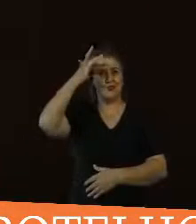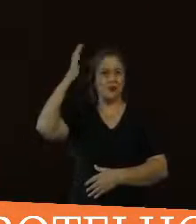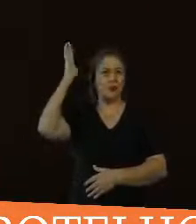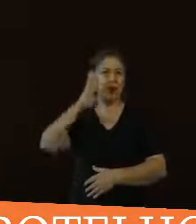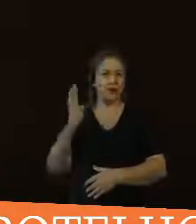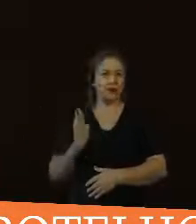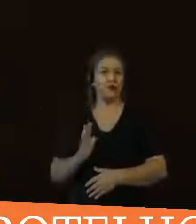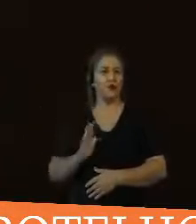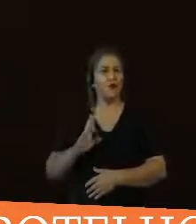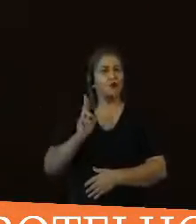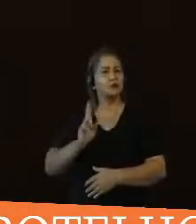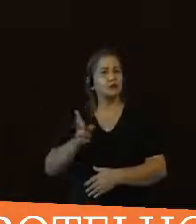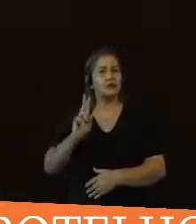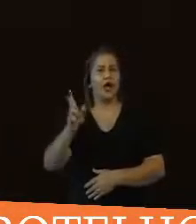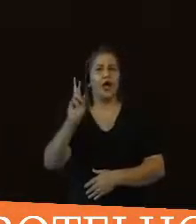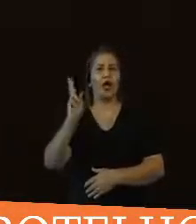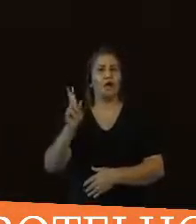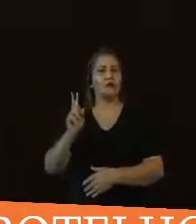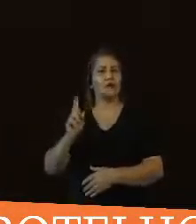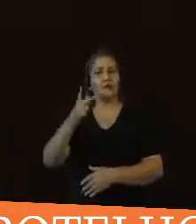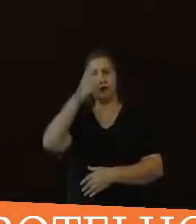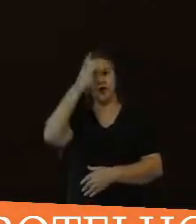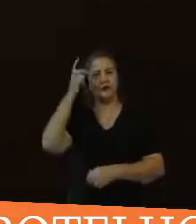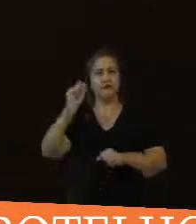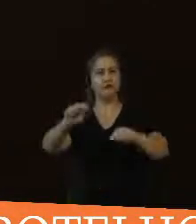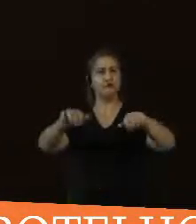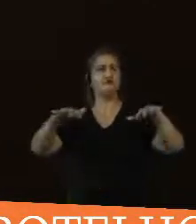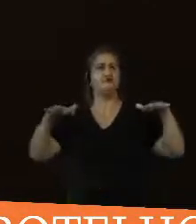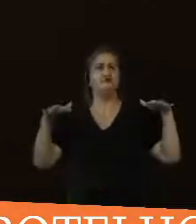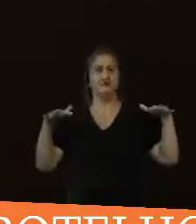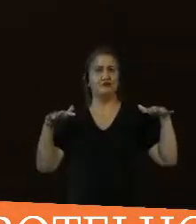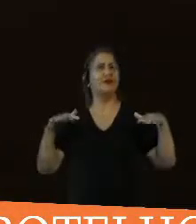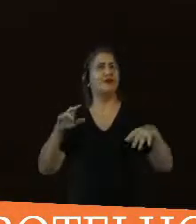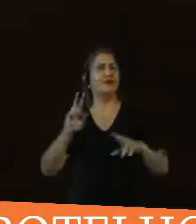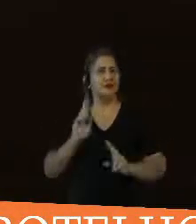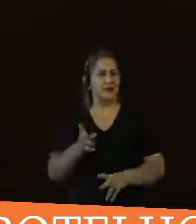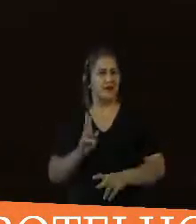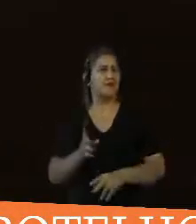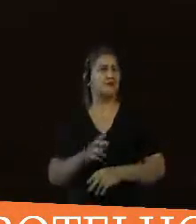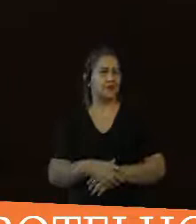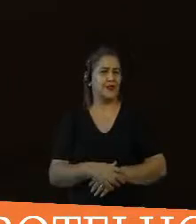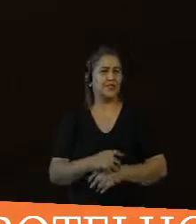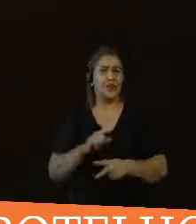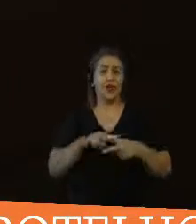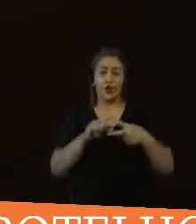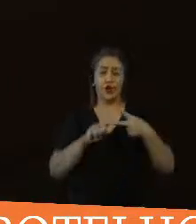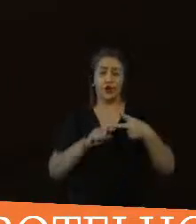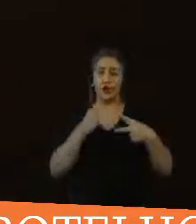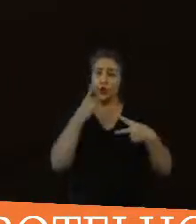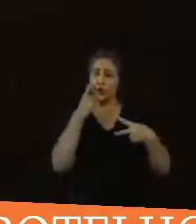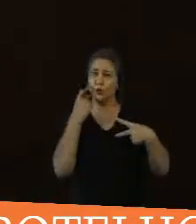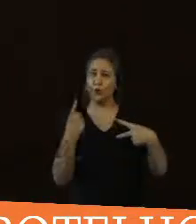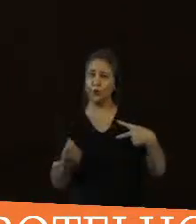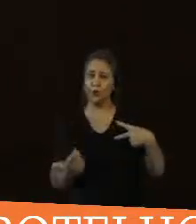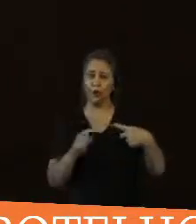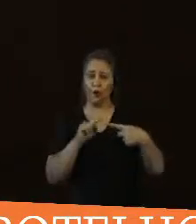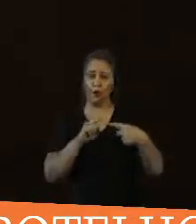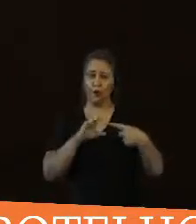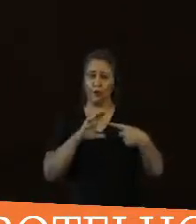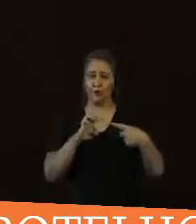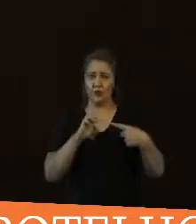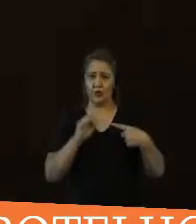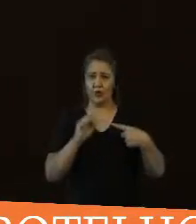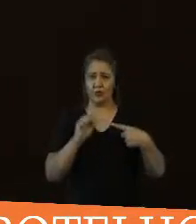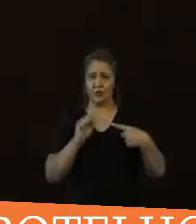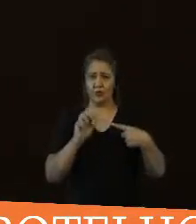eram transmitidos sempre nos auditórios. Existiam dois interessantes programas de auditório, o César de